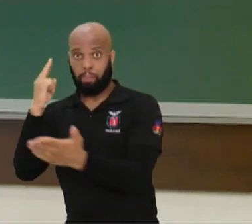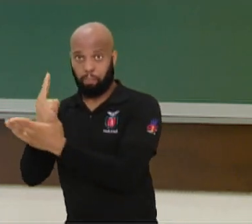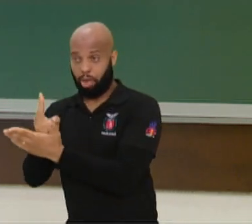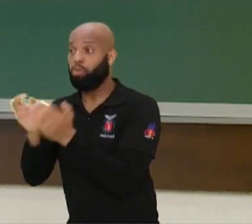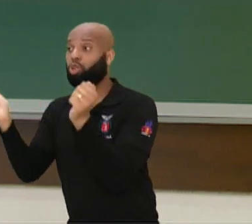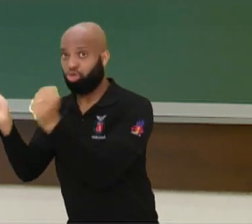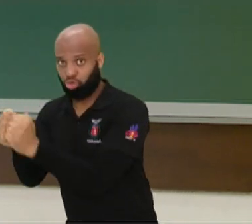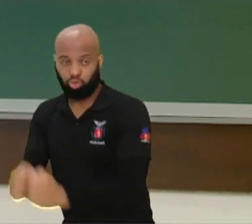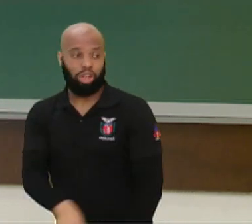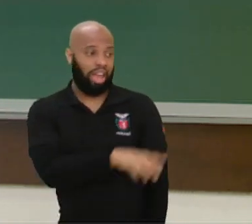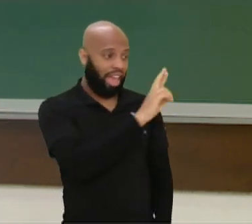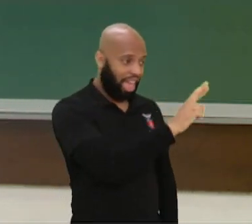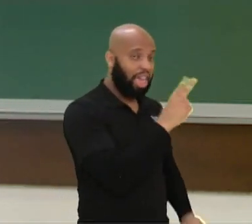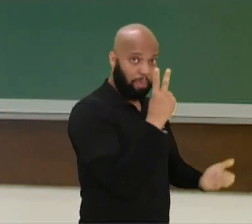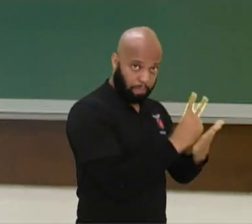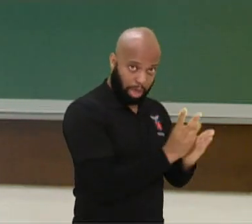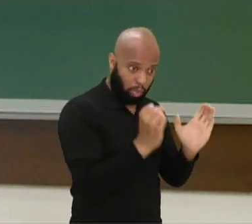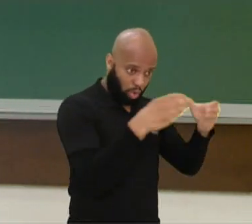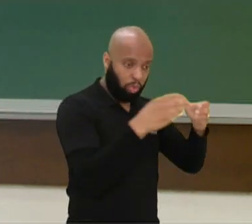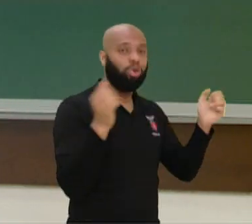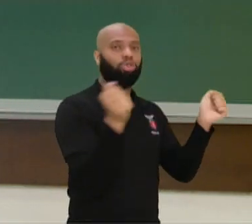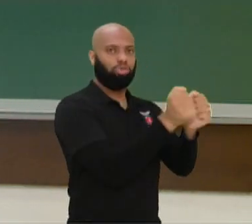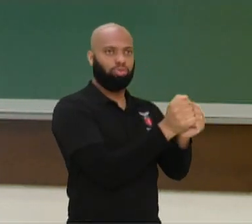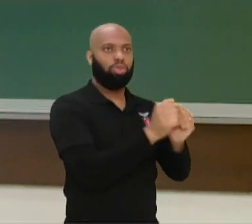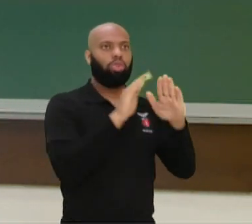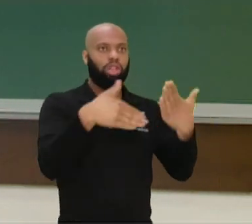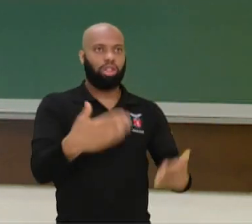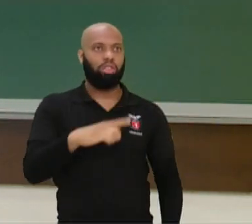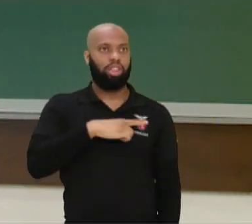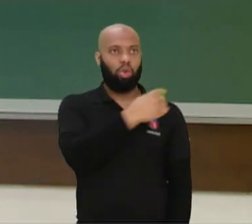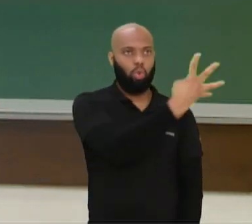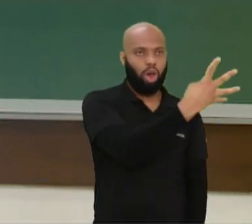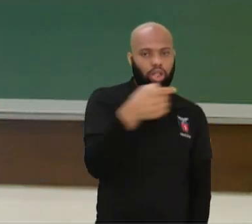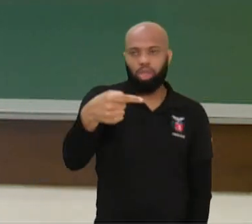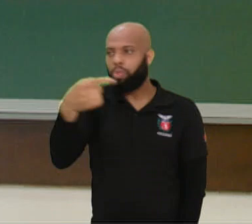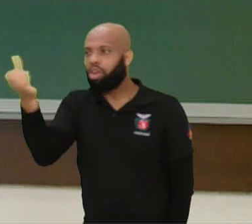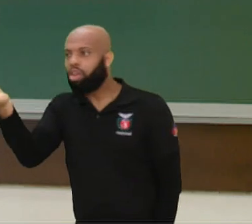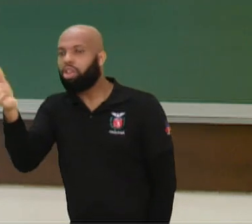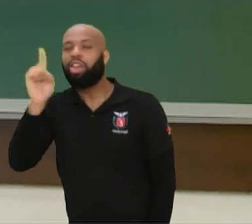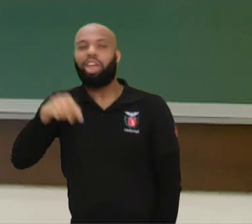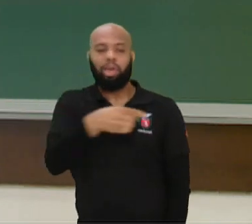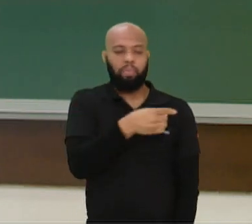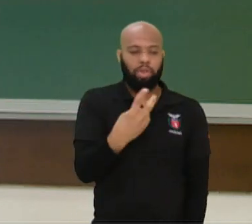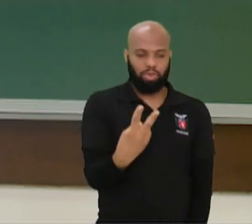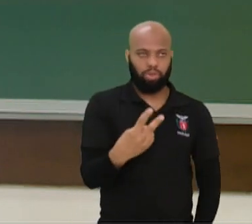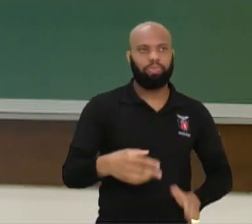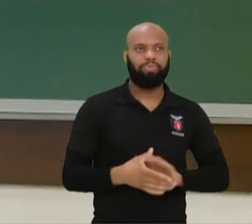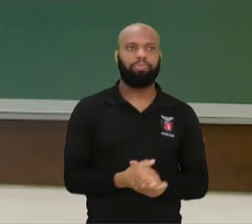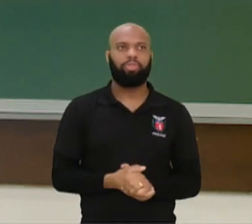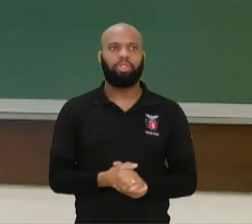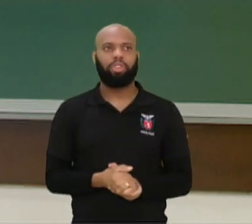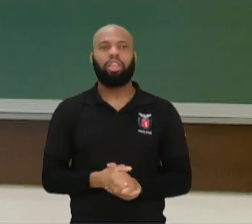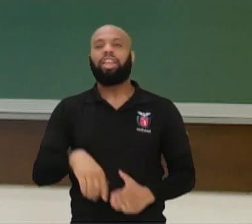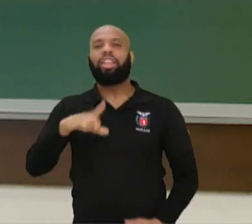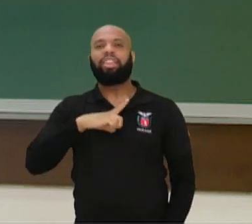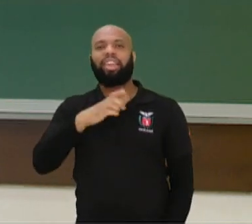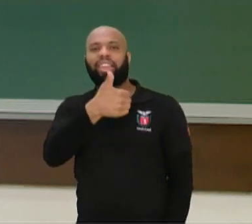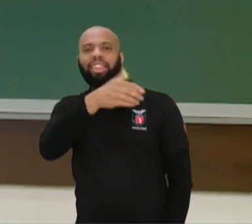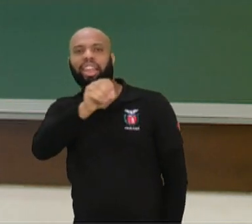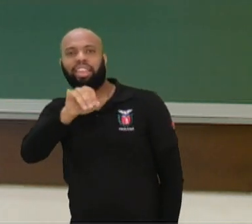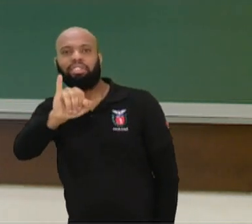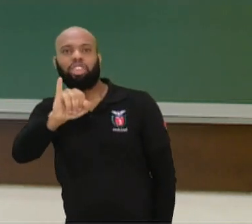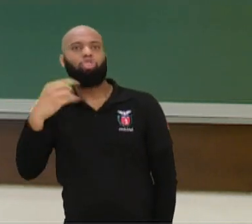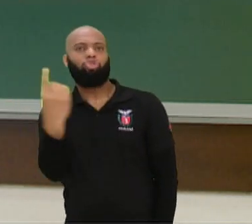parte imaginária com parte imaginária. Então, 4 menos 6 é menos 2. Aqui eu tenho